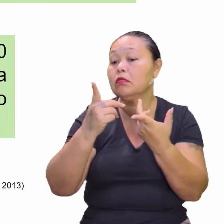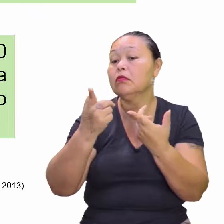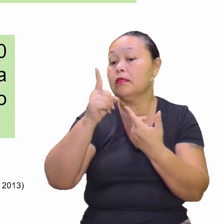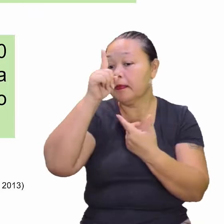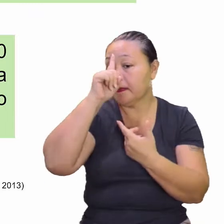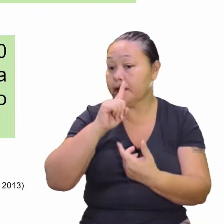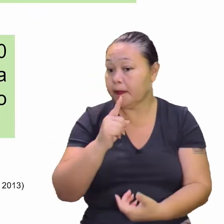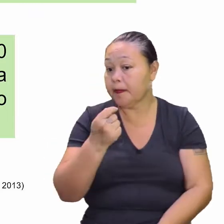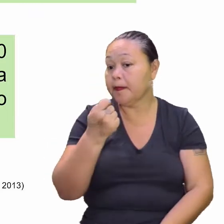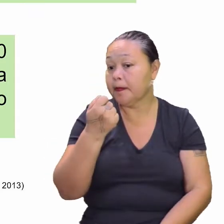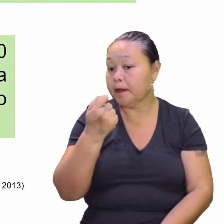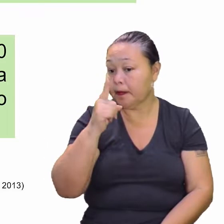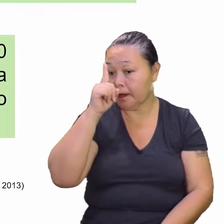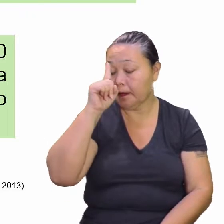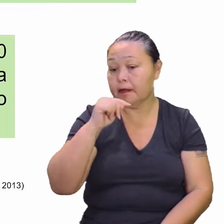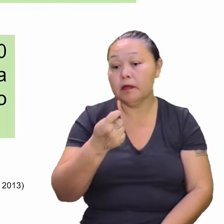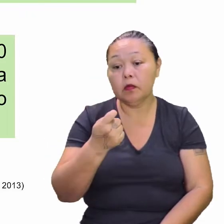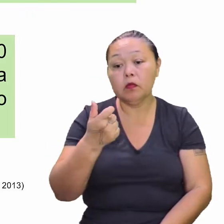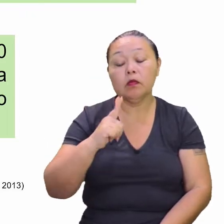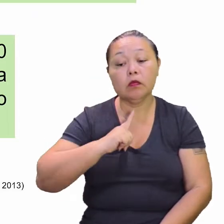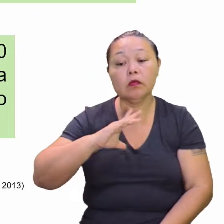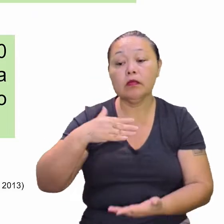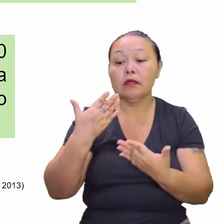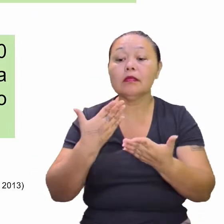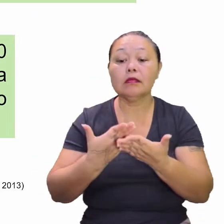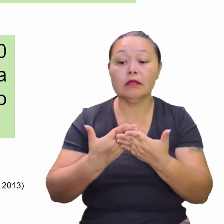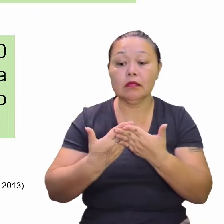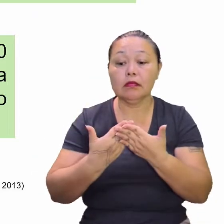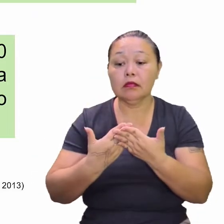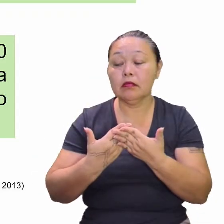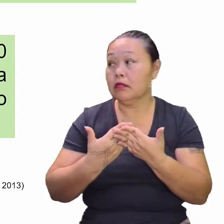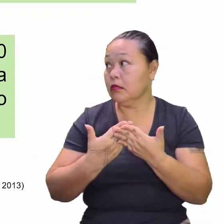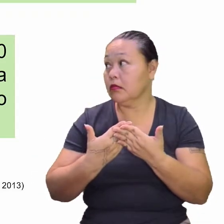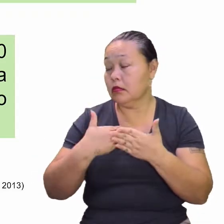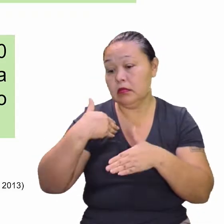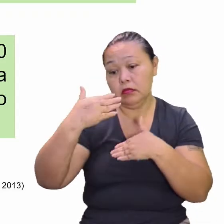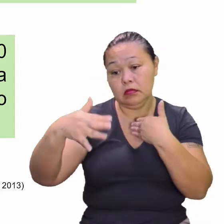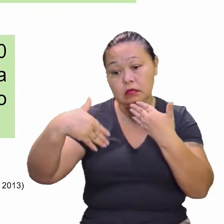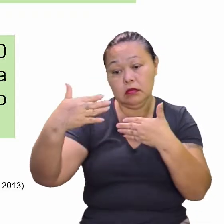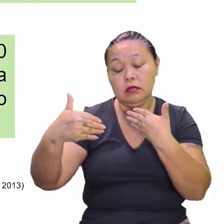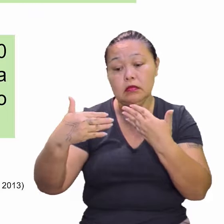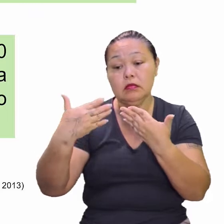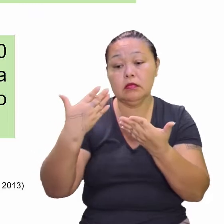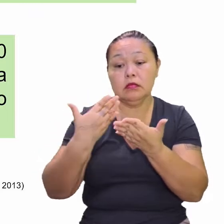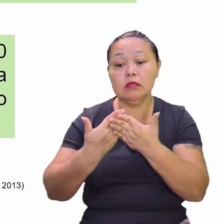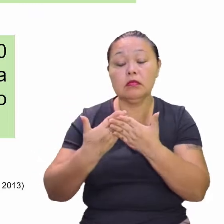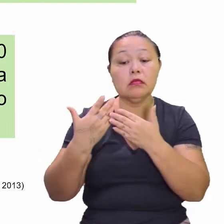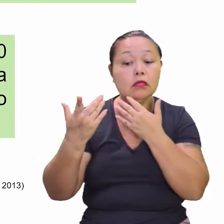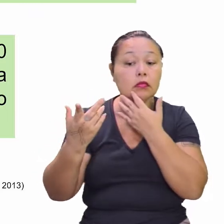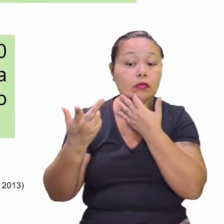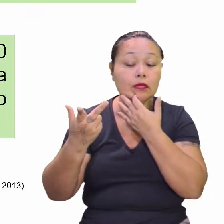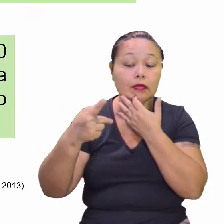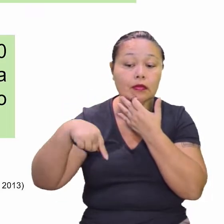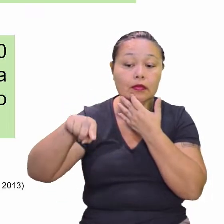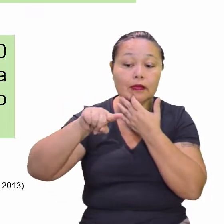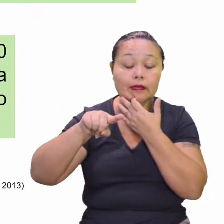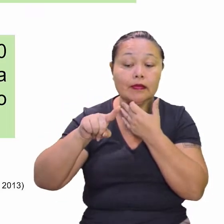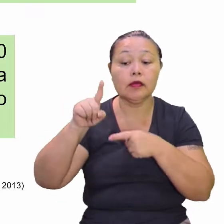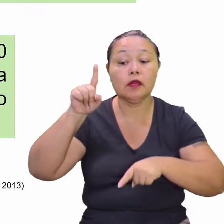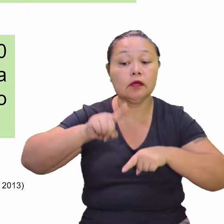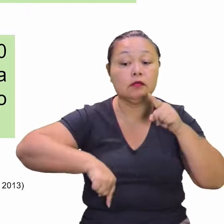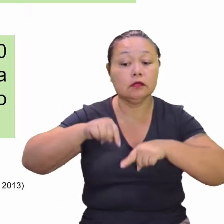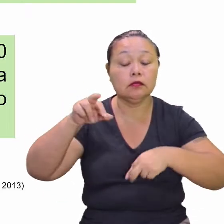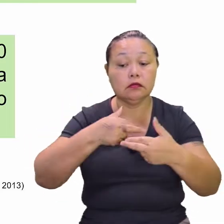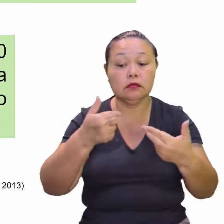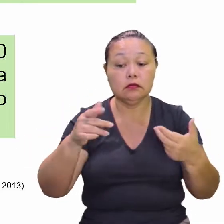né? Exatamente. E a gente vai ter uma aula, ainda agora durante as próximas aulas da gente, galera, onde a gente vai falar sobre os